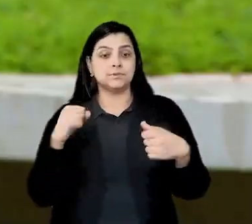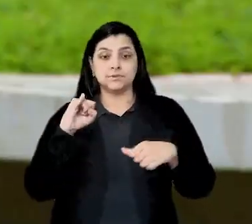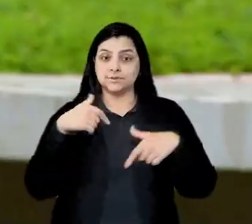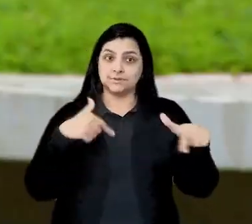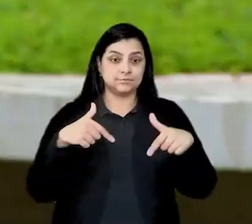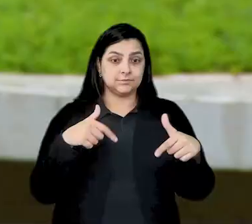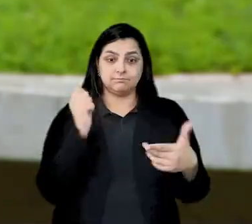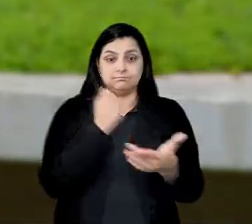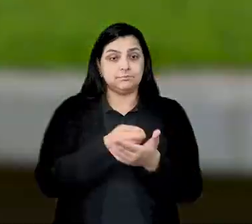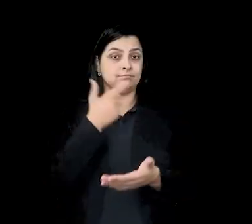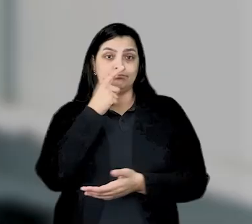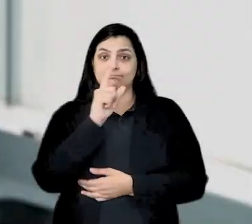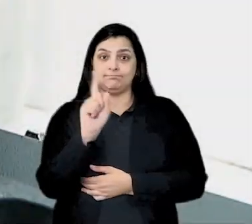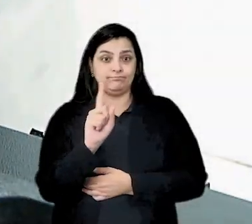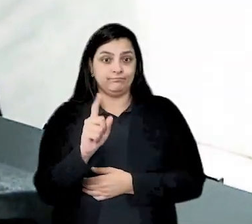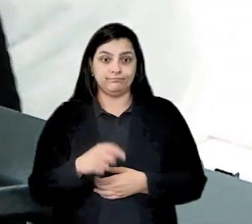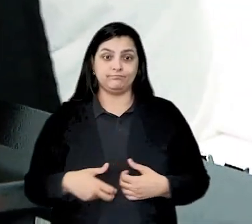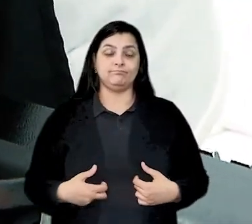eu não vou conseguir pagar.